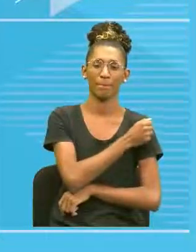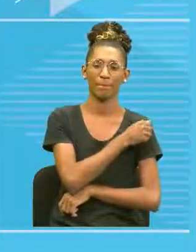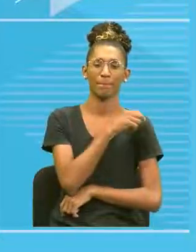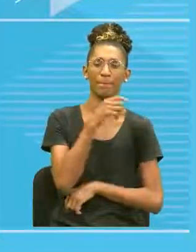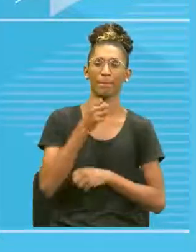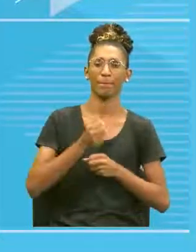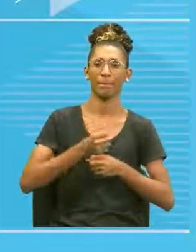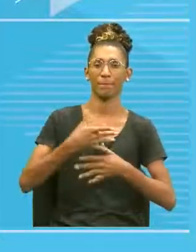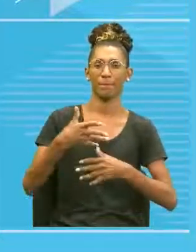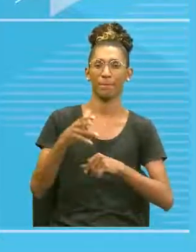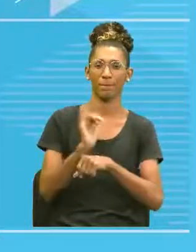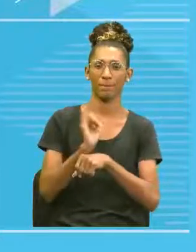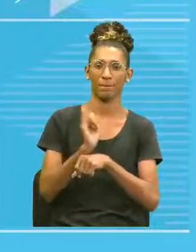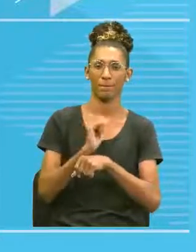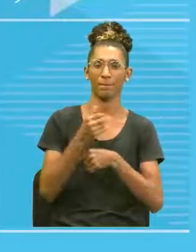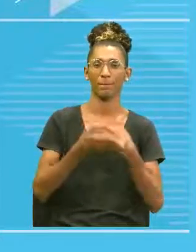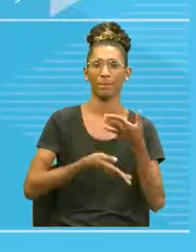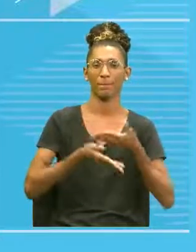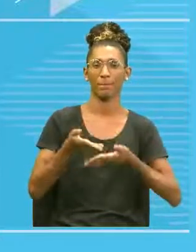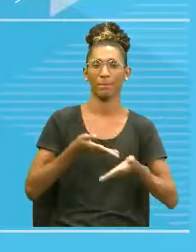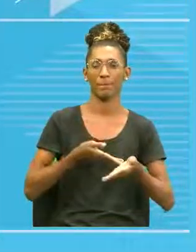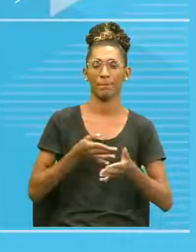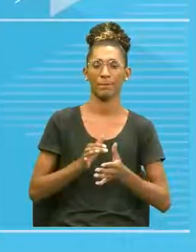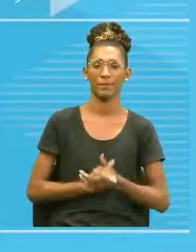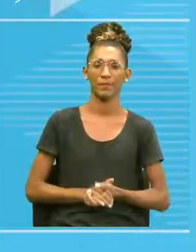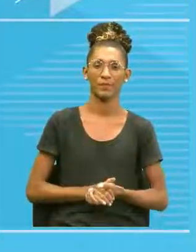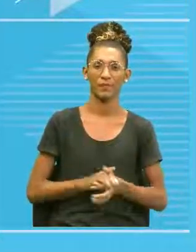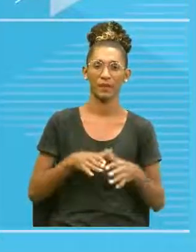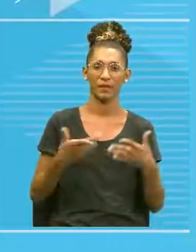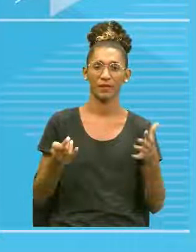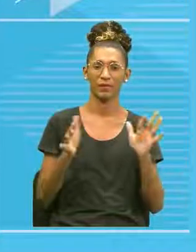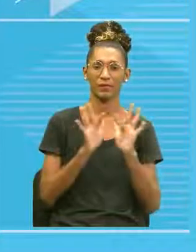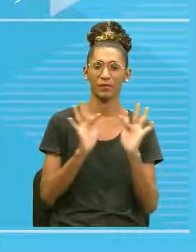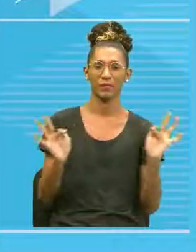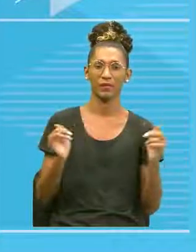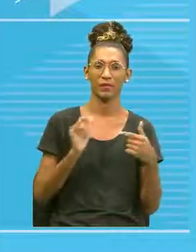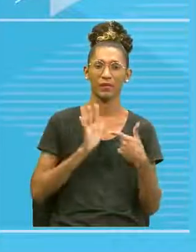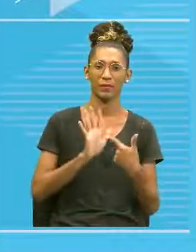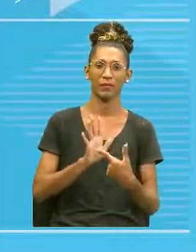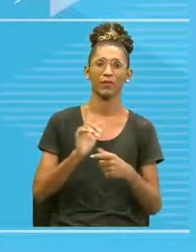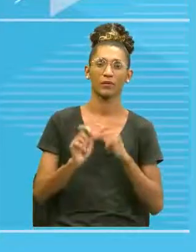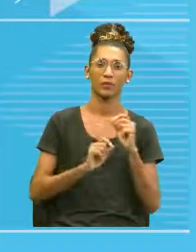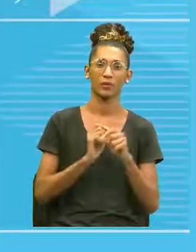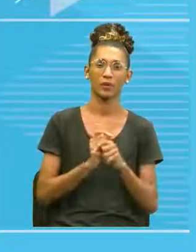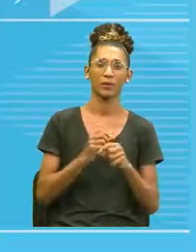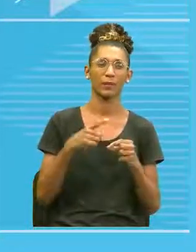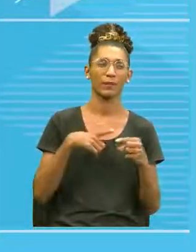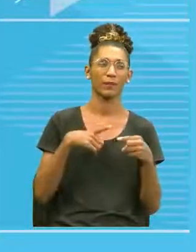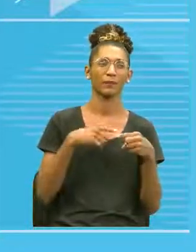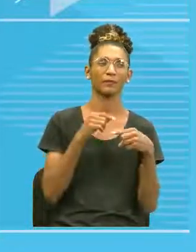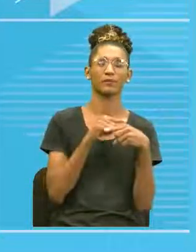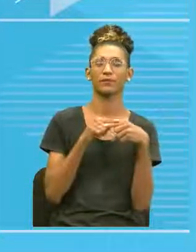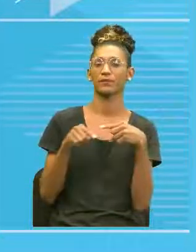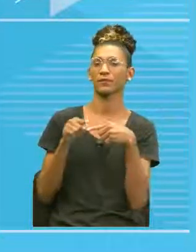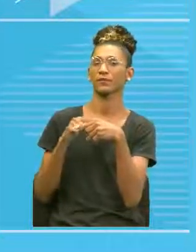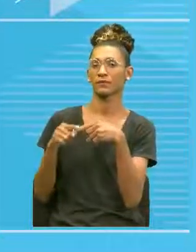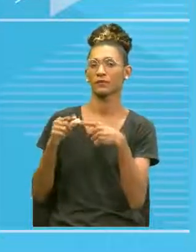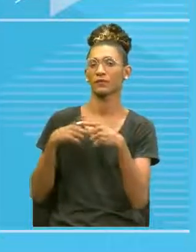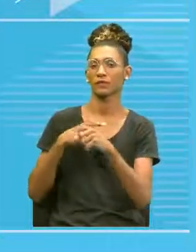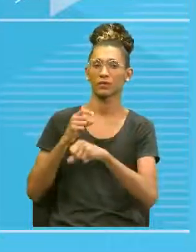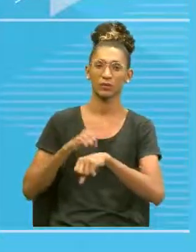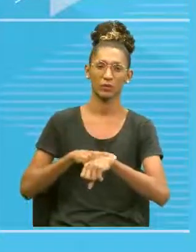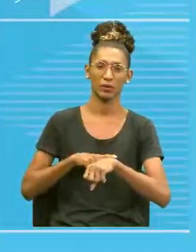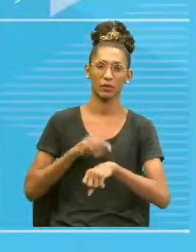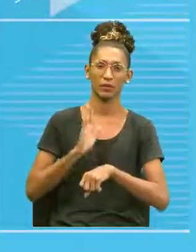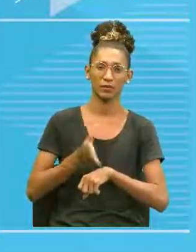no YouTube essas frases apresentam as que estão em o tempo